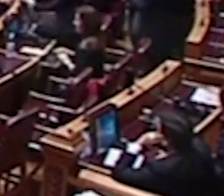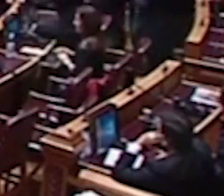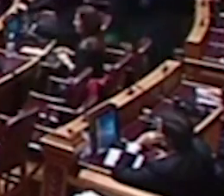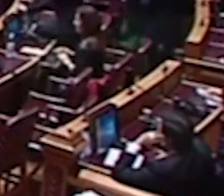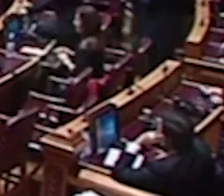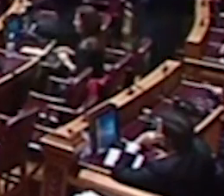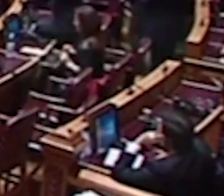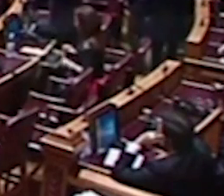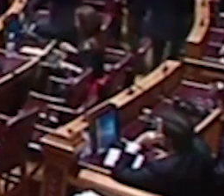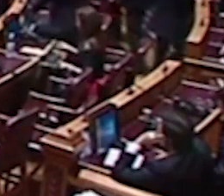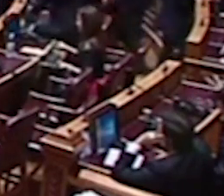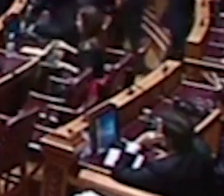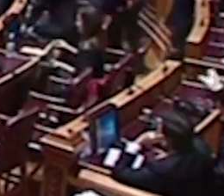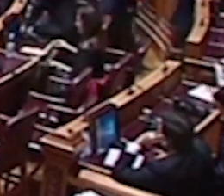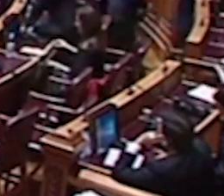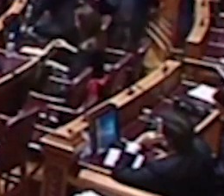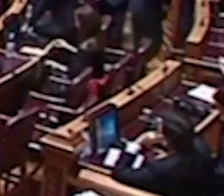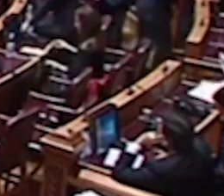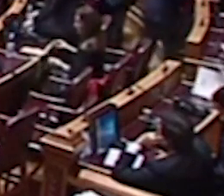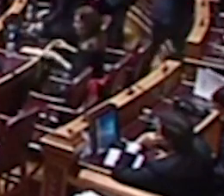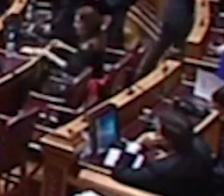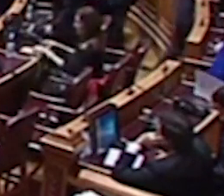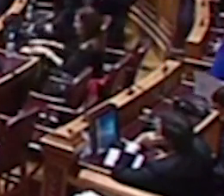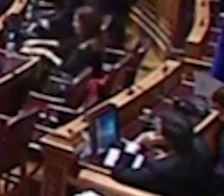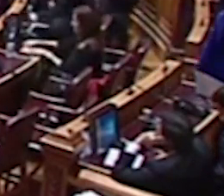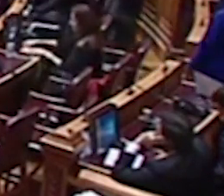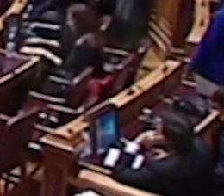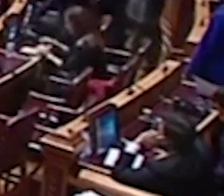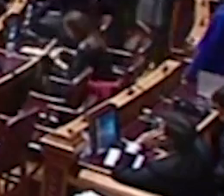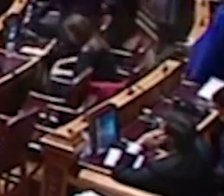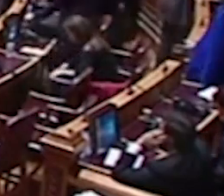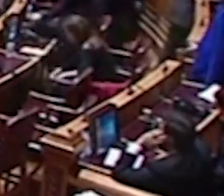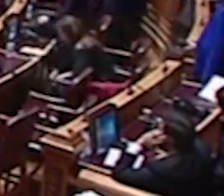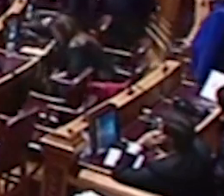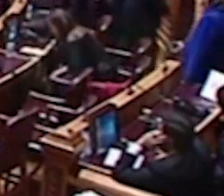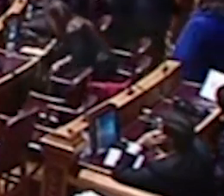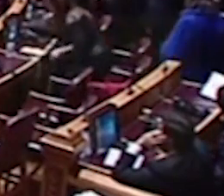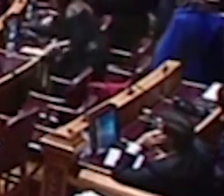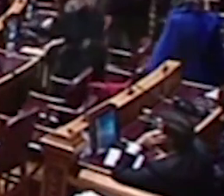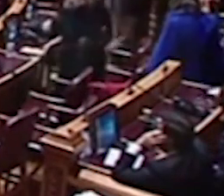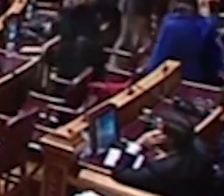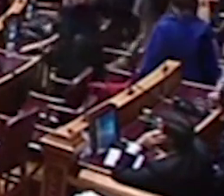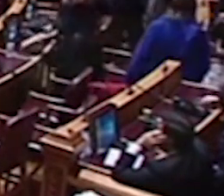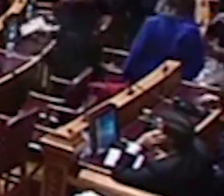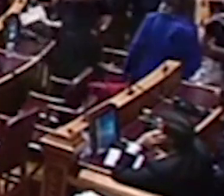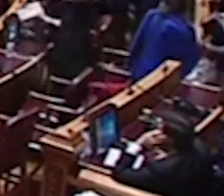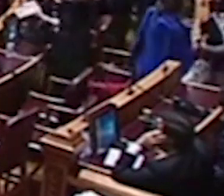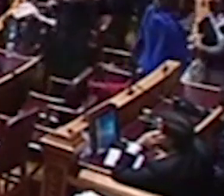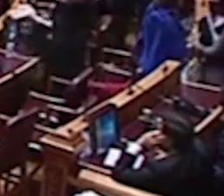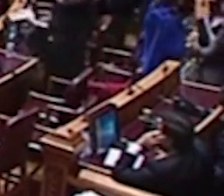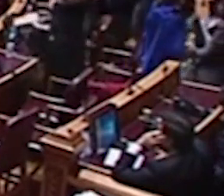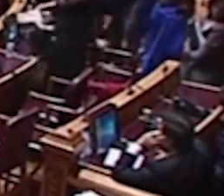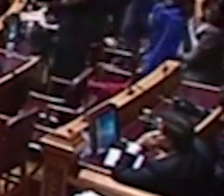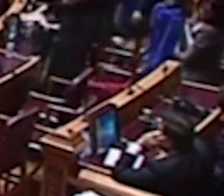Estado arrancou na quinta-feira na Assembleia da República. Agora a proposta vai baixar à especialidade e a votação